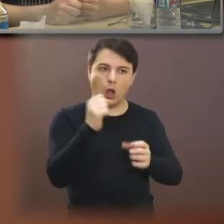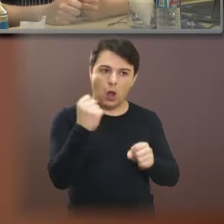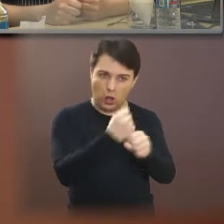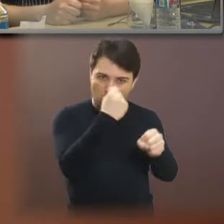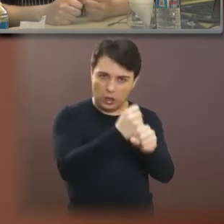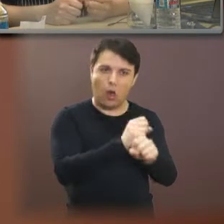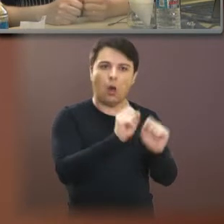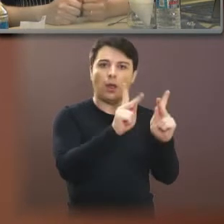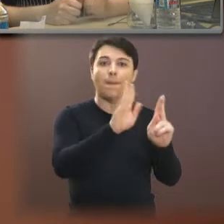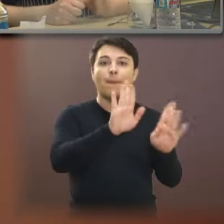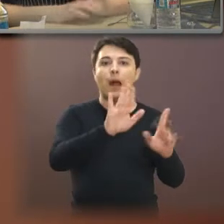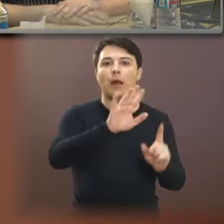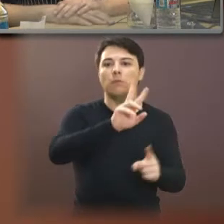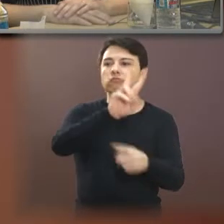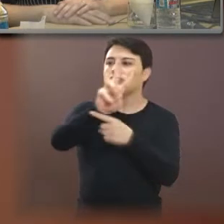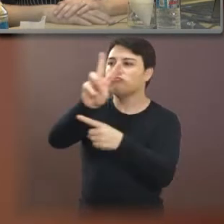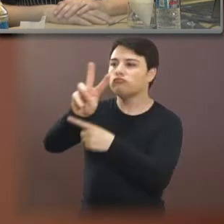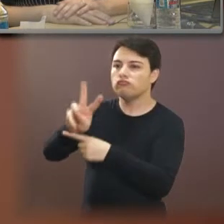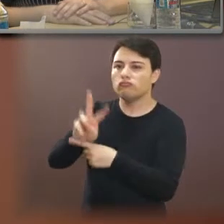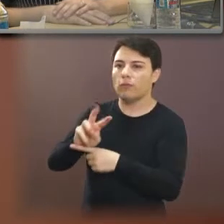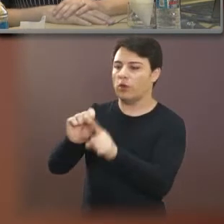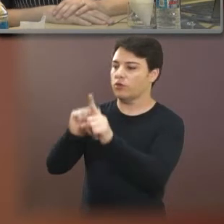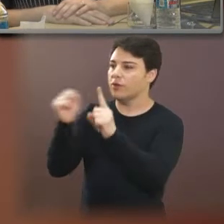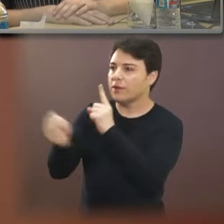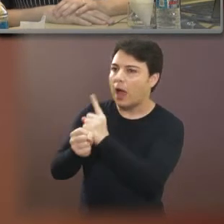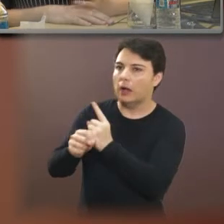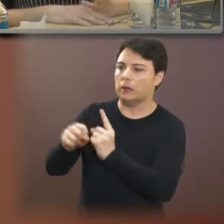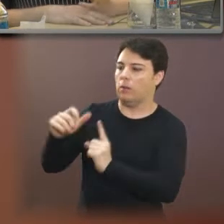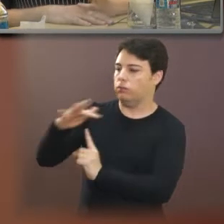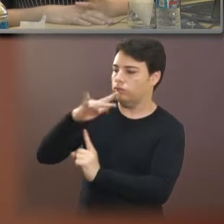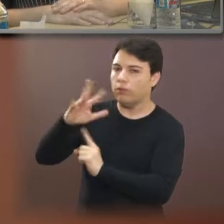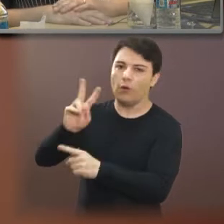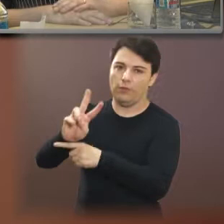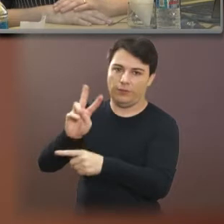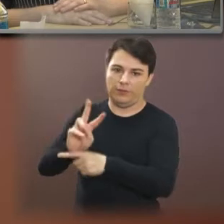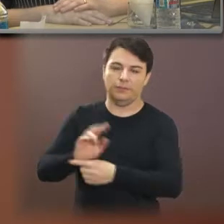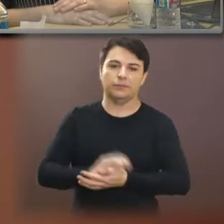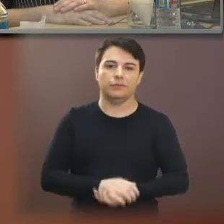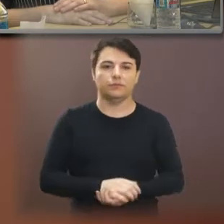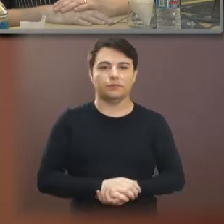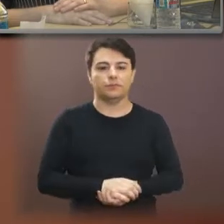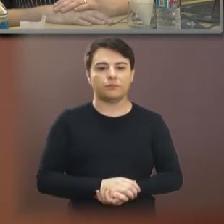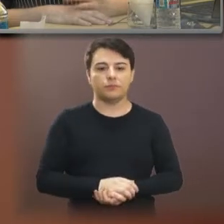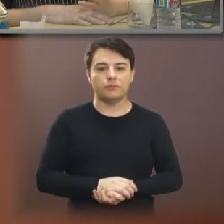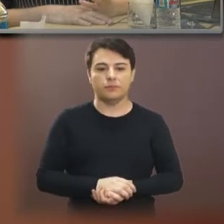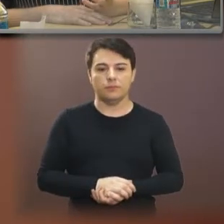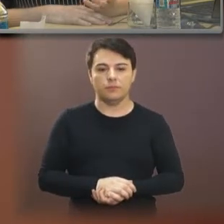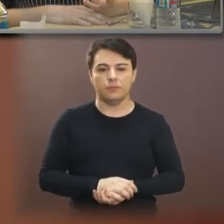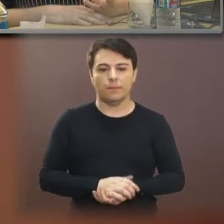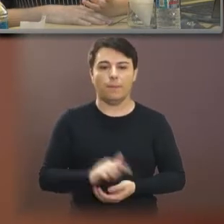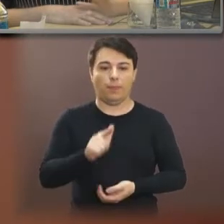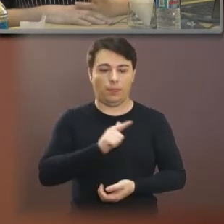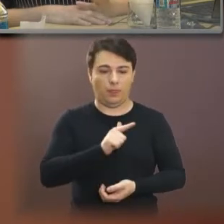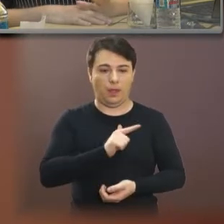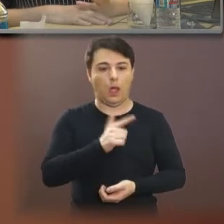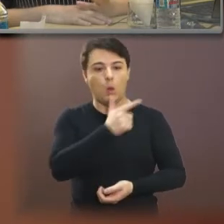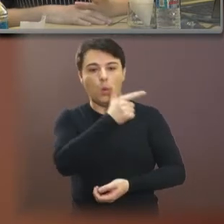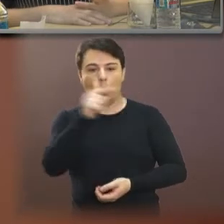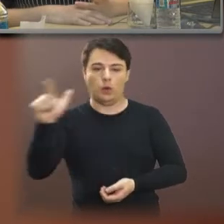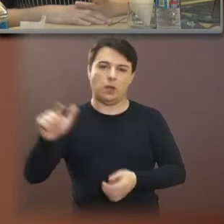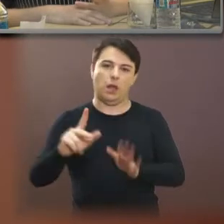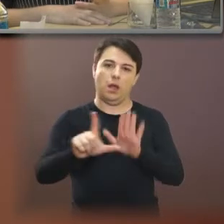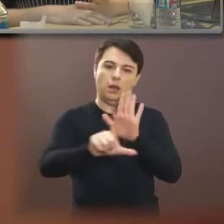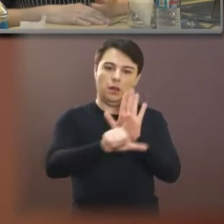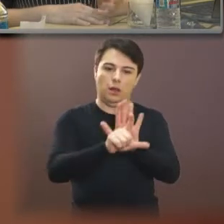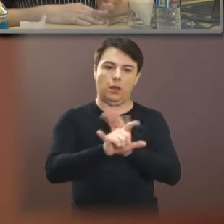dos empreendimentos. Bom, a substituição, essa é uma outra adequação simples, a substituição de mapa do AP, da Lei